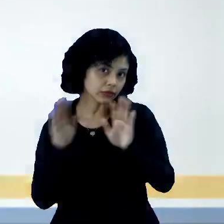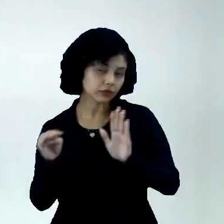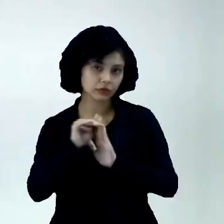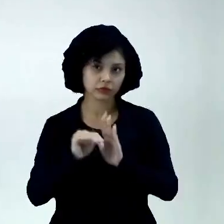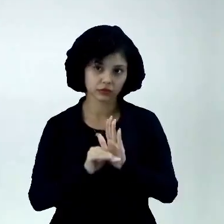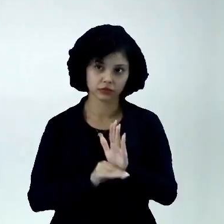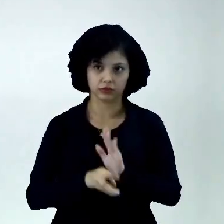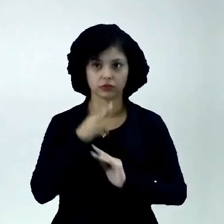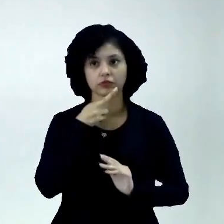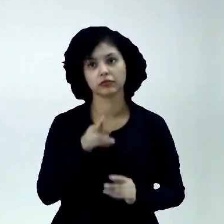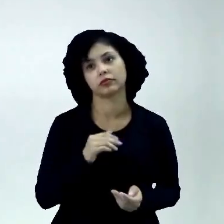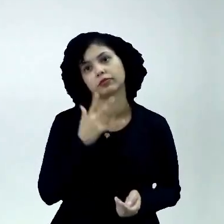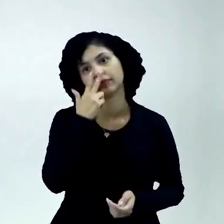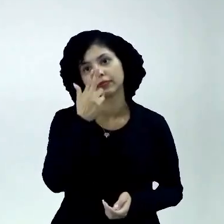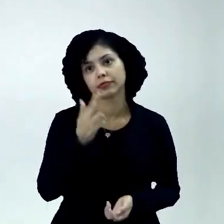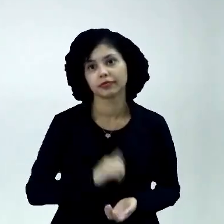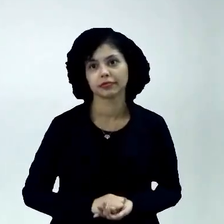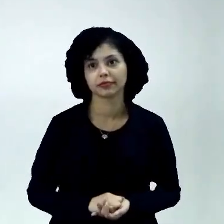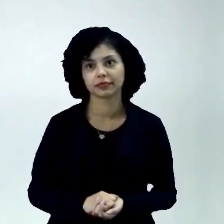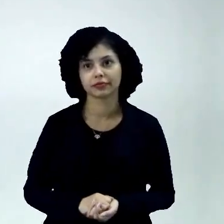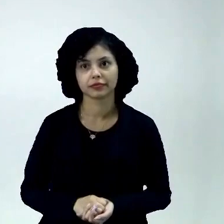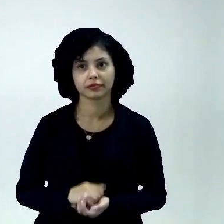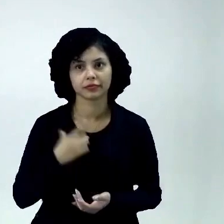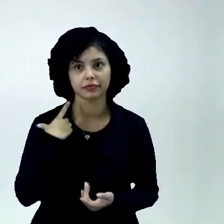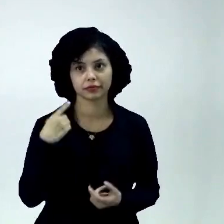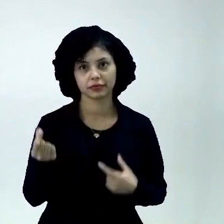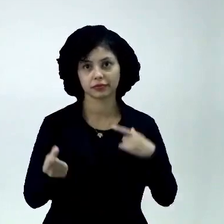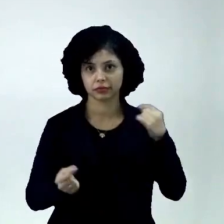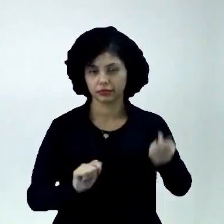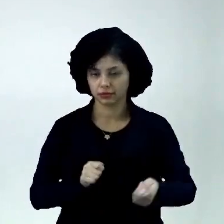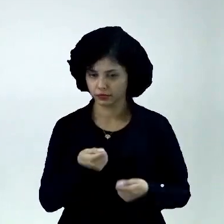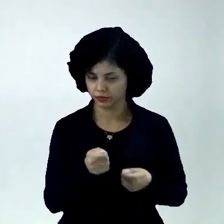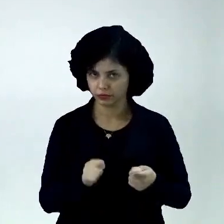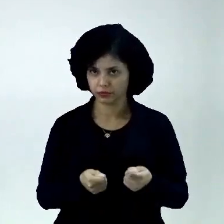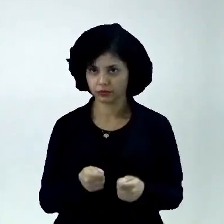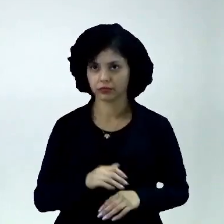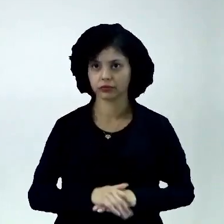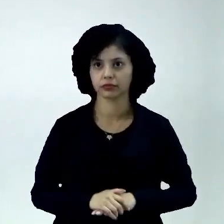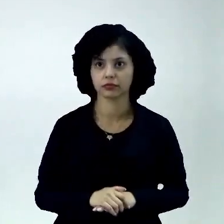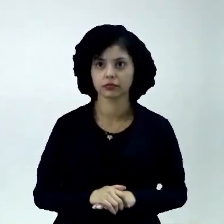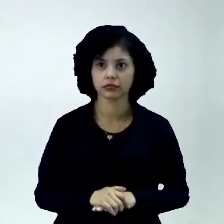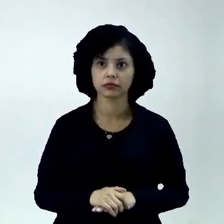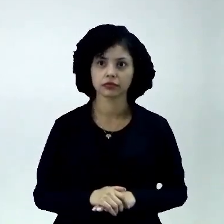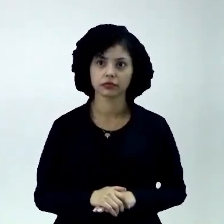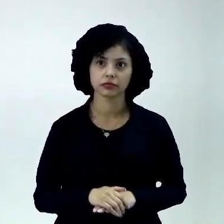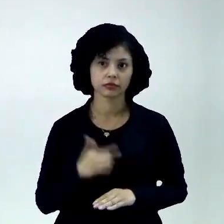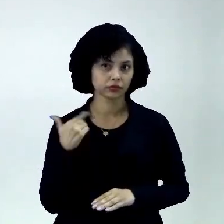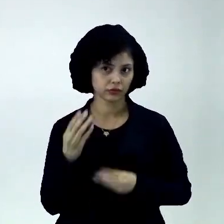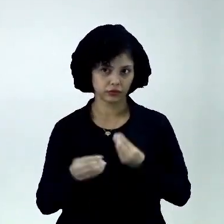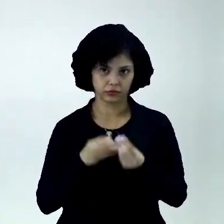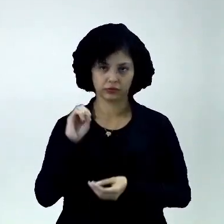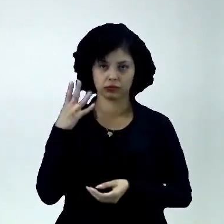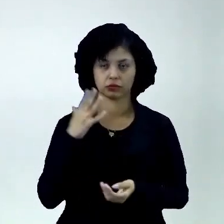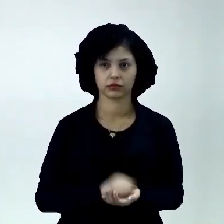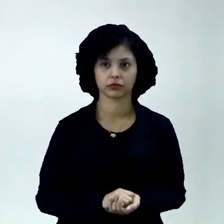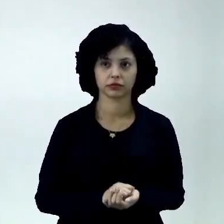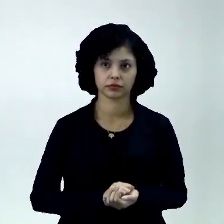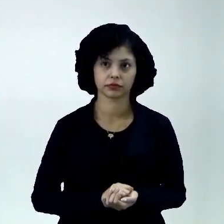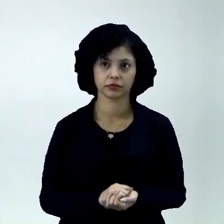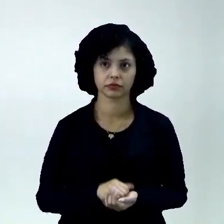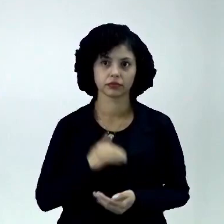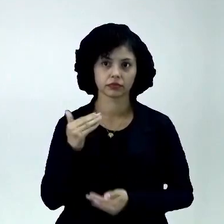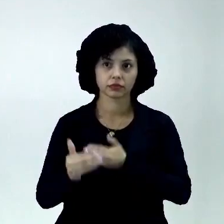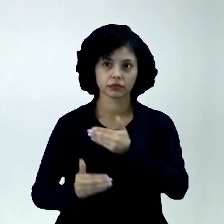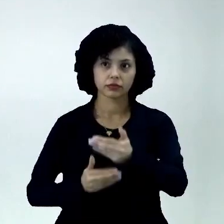essas soluções todas parecem assim fugir um pouco do controle ou que não são viáveis, mas vejam que